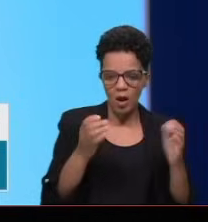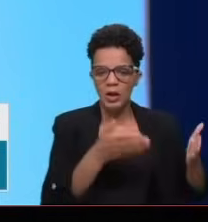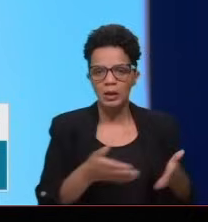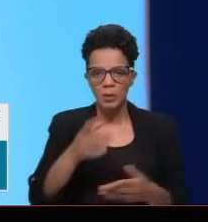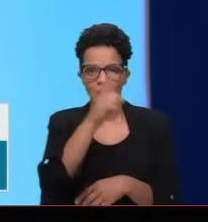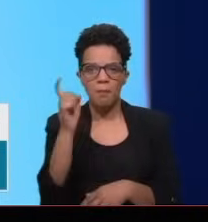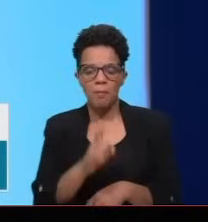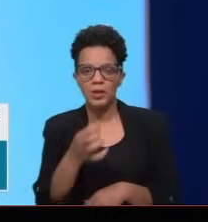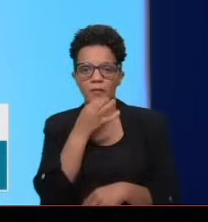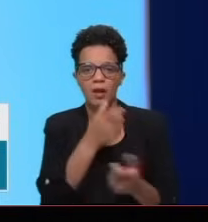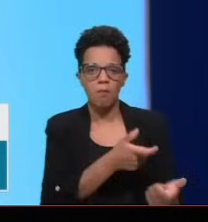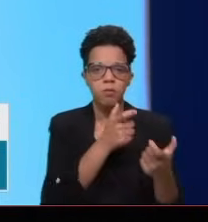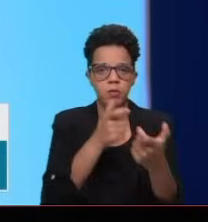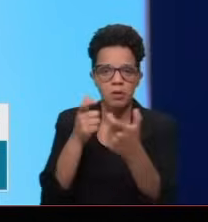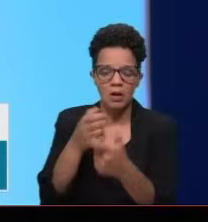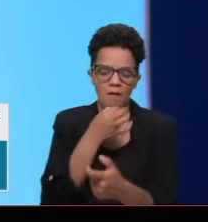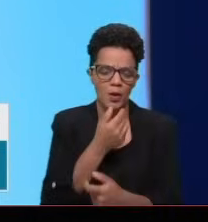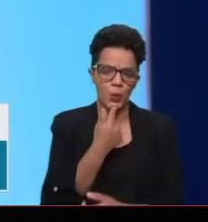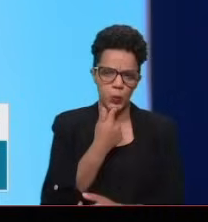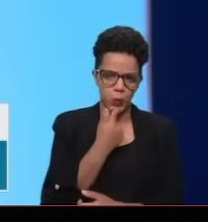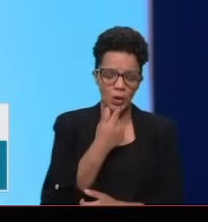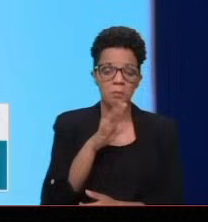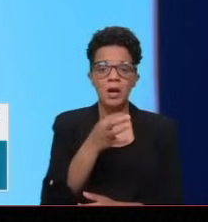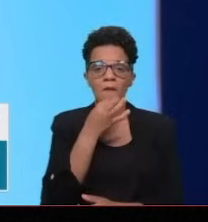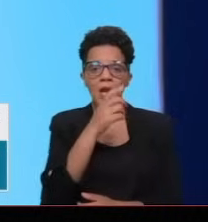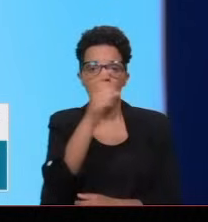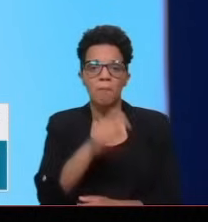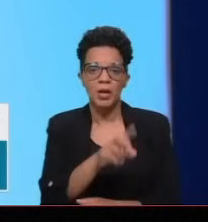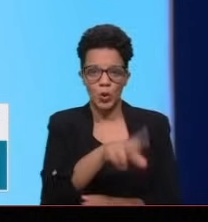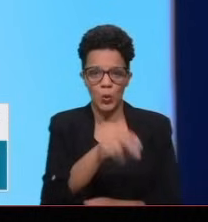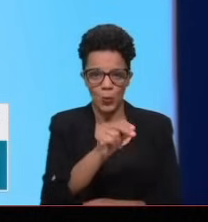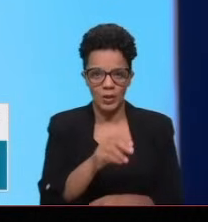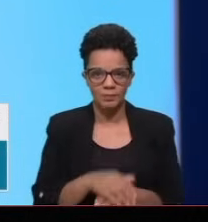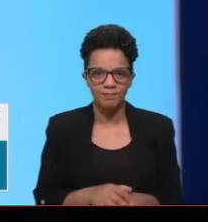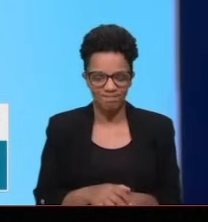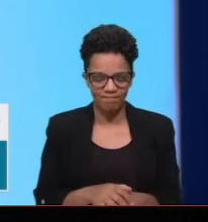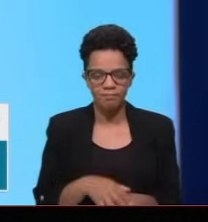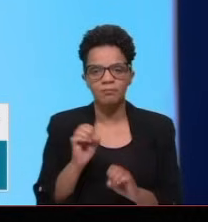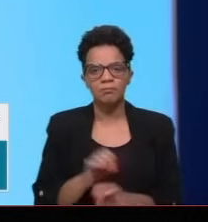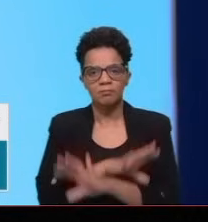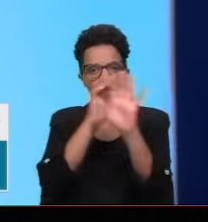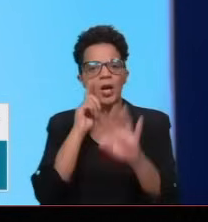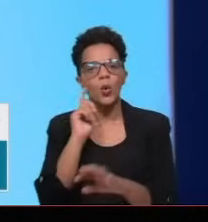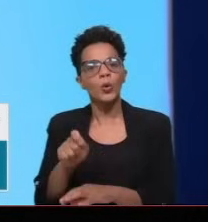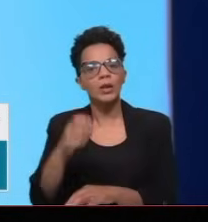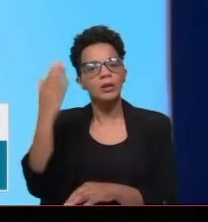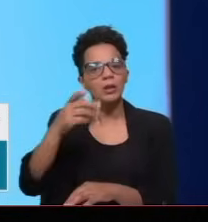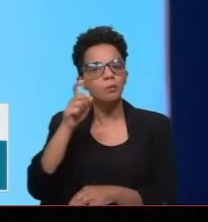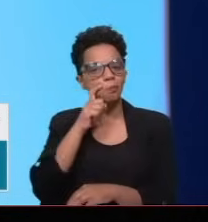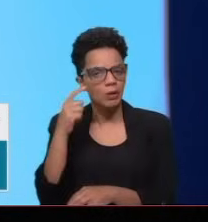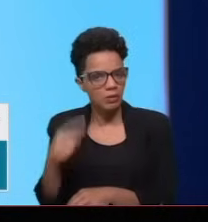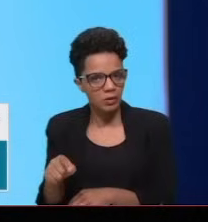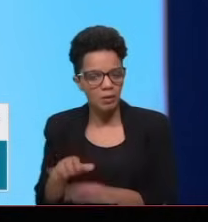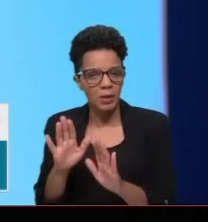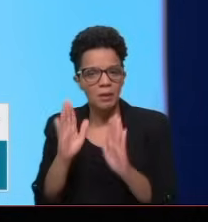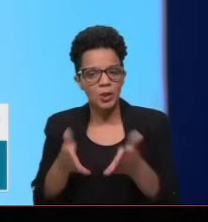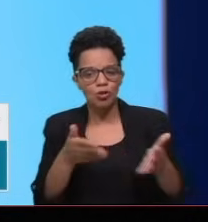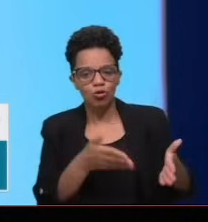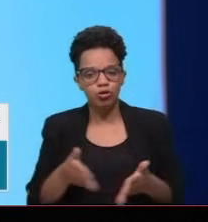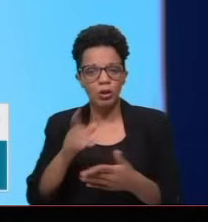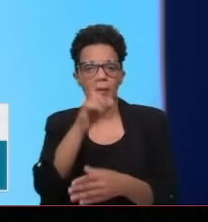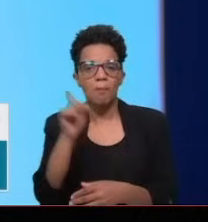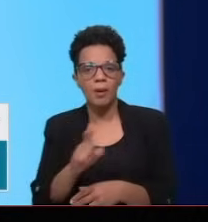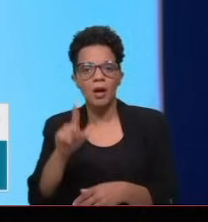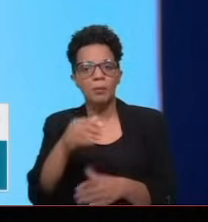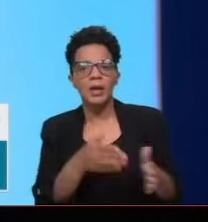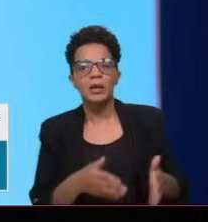paz fala de armas fala muito de armas nunca fala de paz e claro que a Ucrânia tem o direito a defender-se mas é preciso uma estratégia para a paz e um